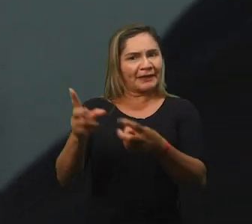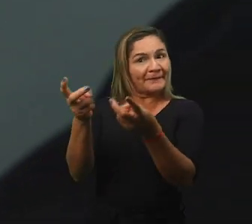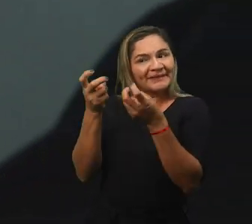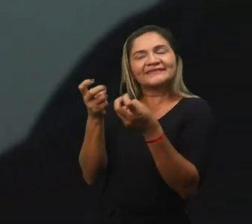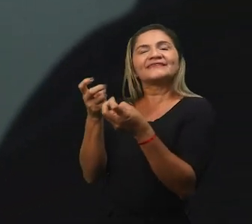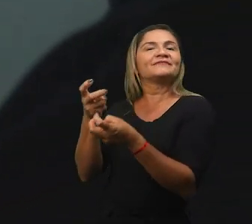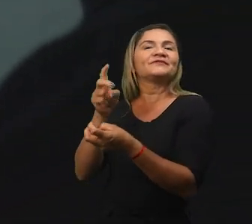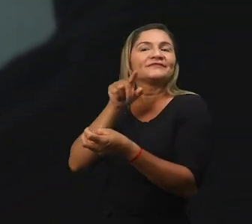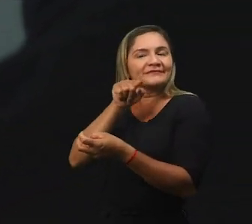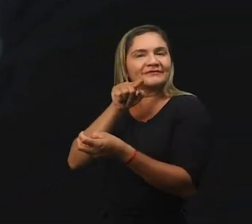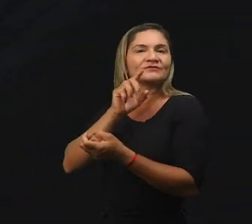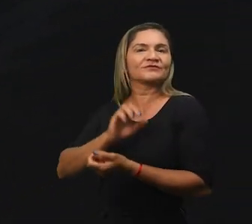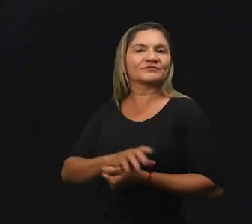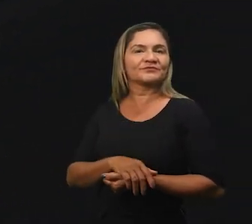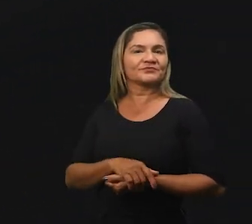Olha isso aí!